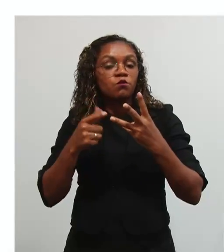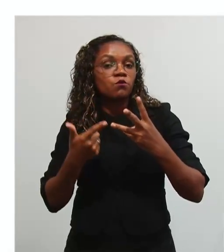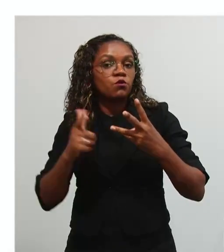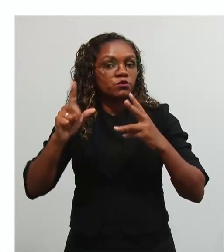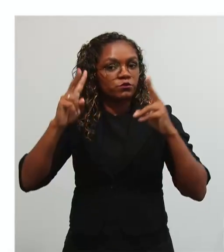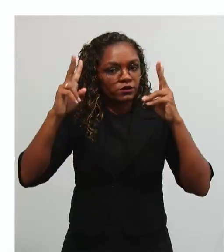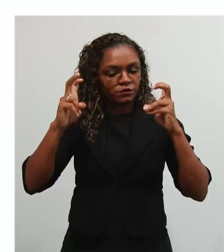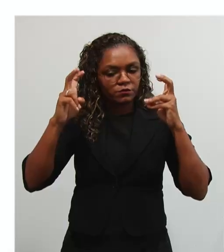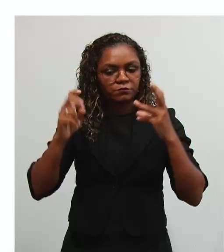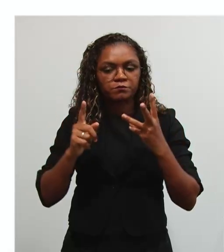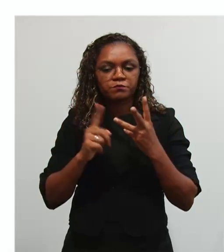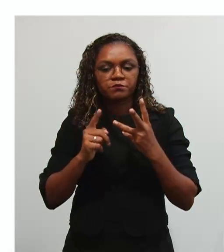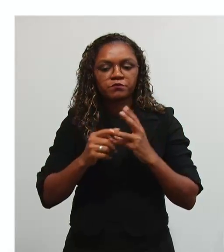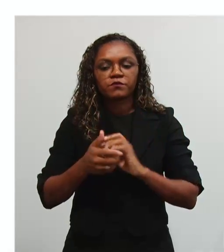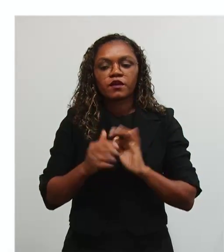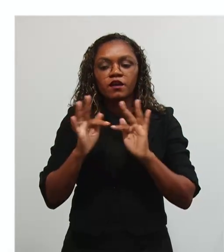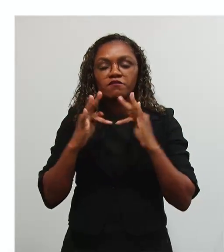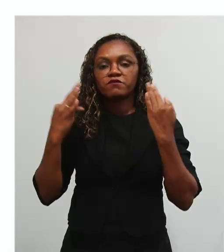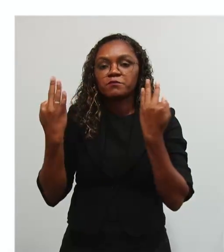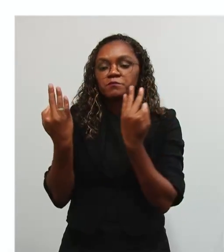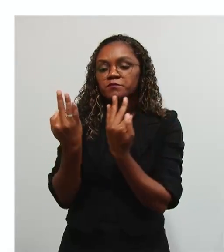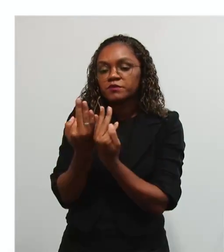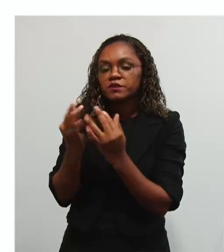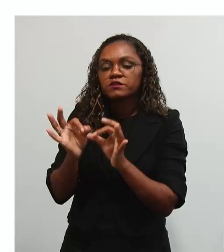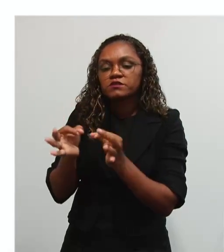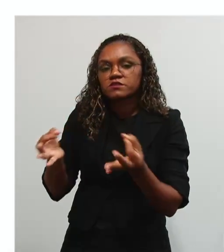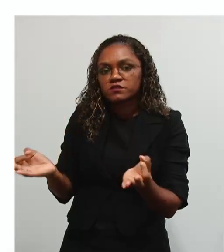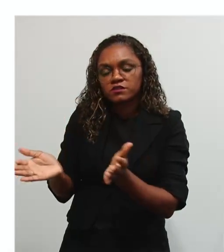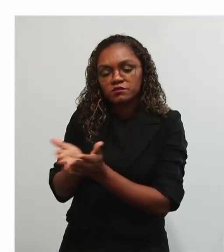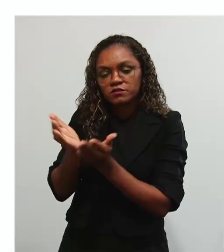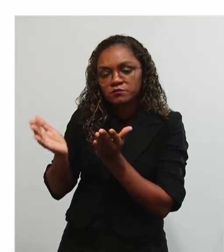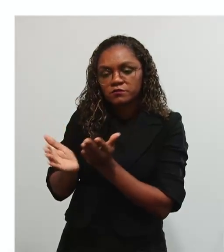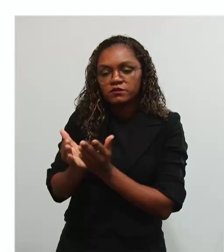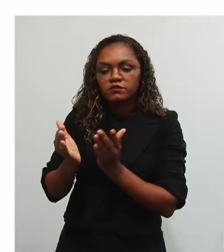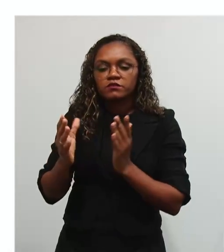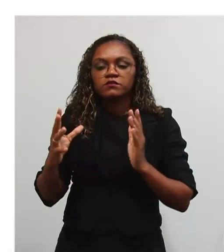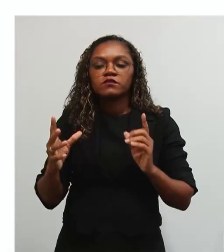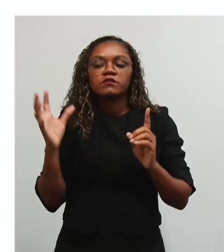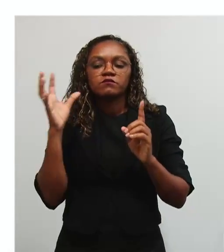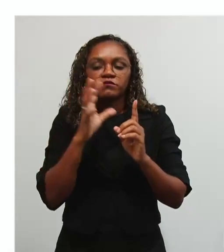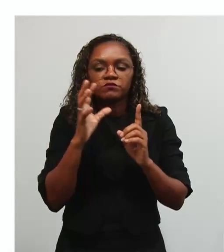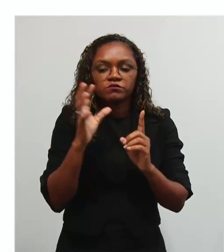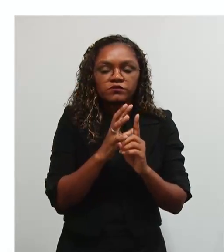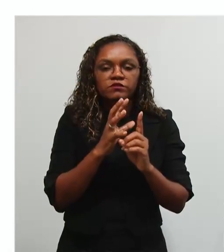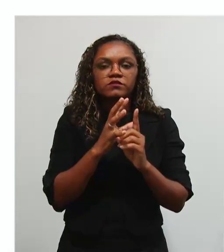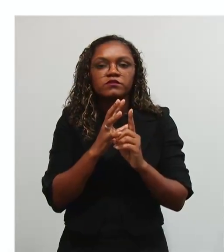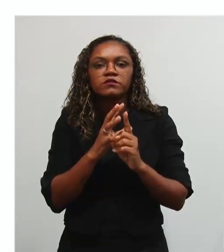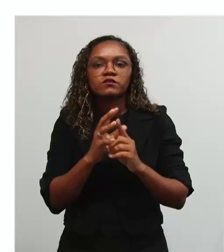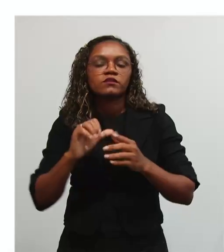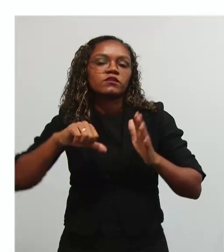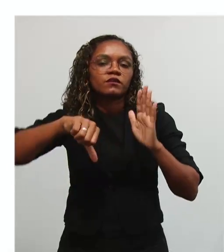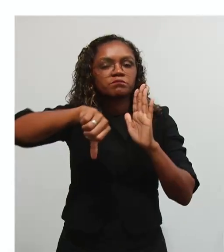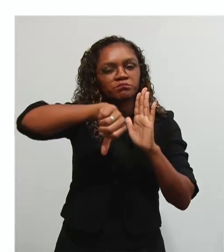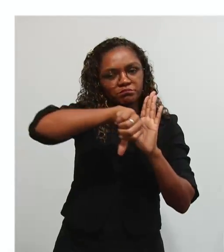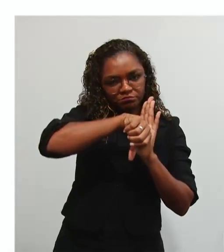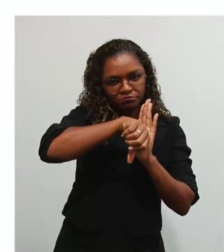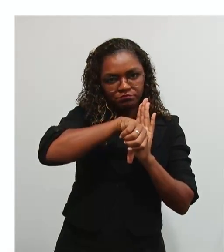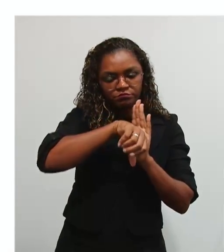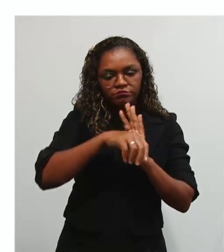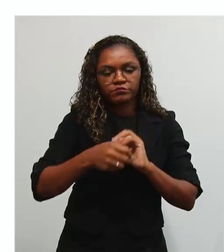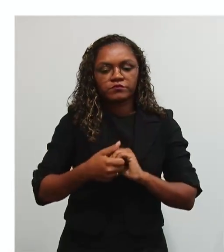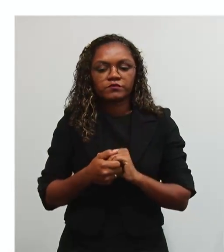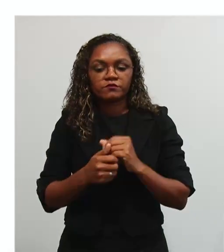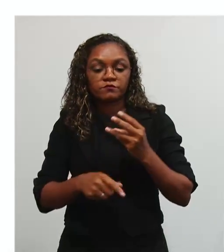social. Problema: o grau de organização interna da família carente influi na conduta do menor